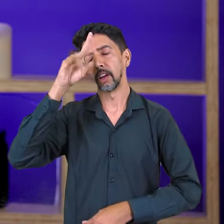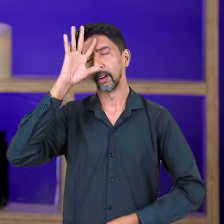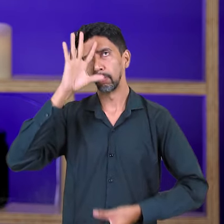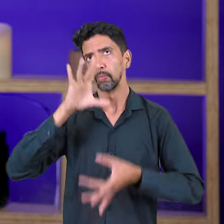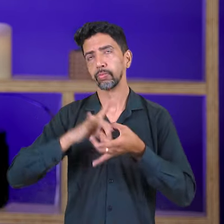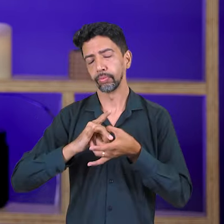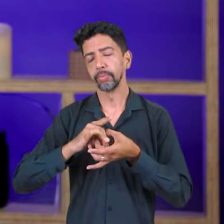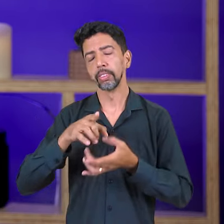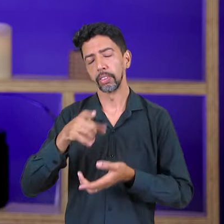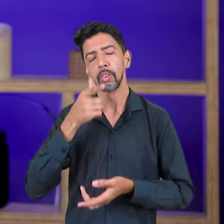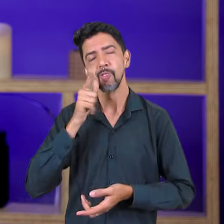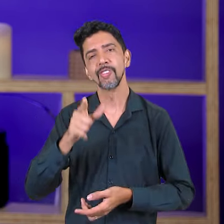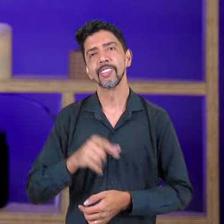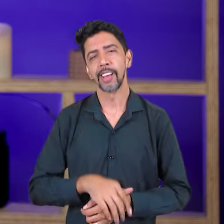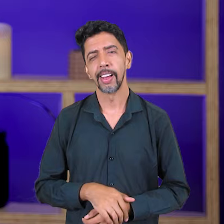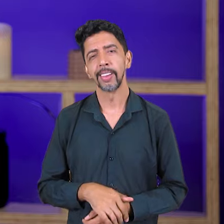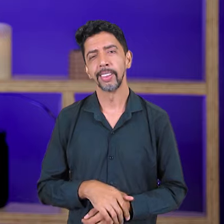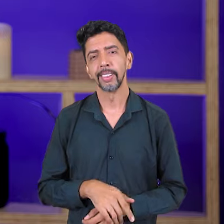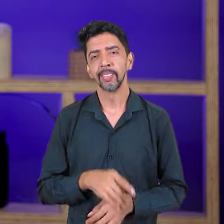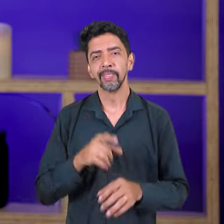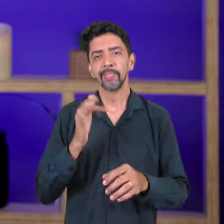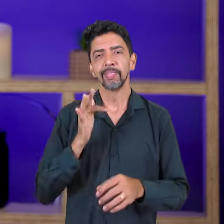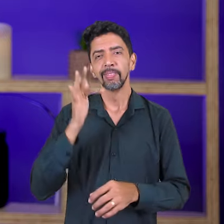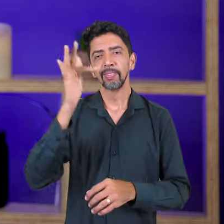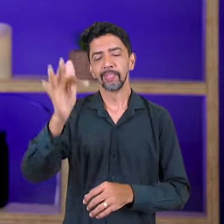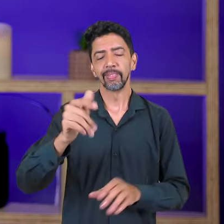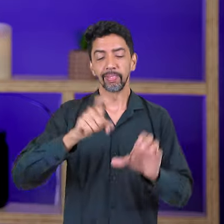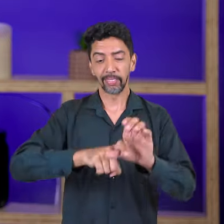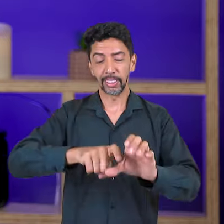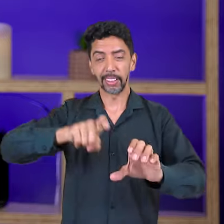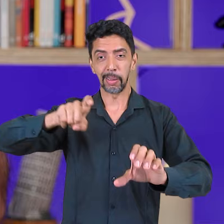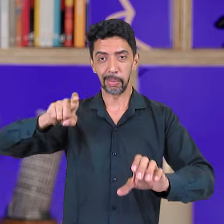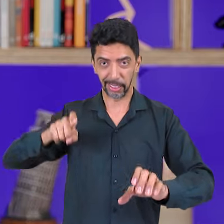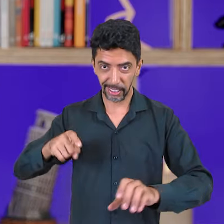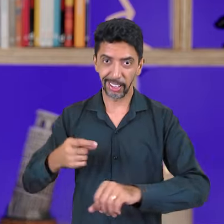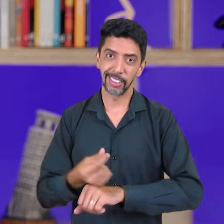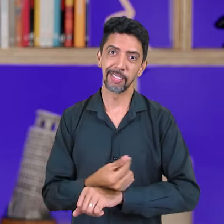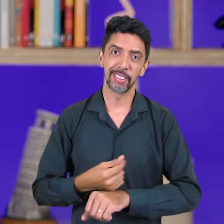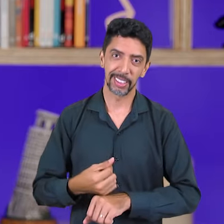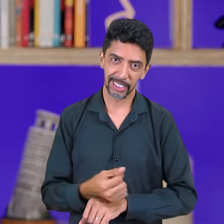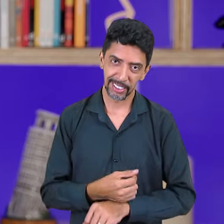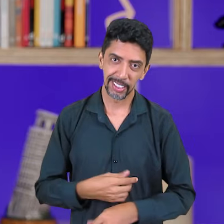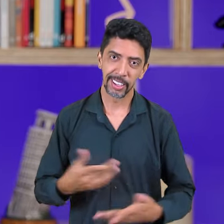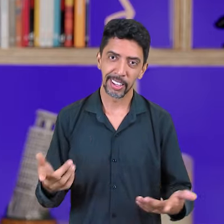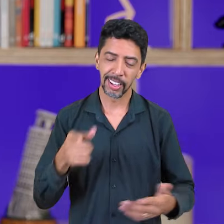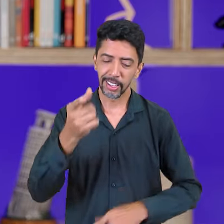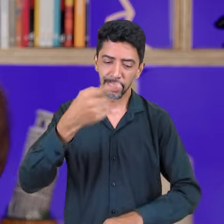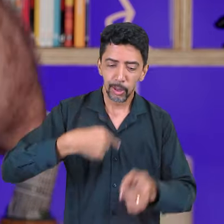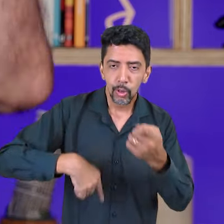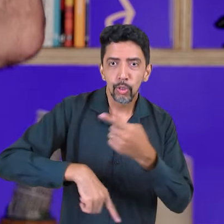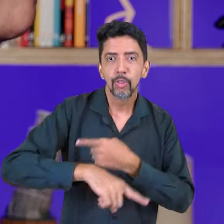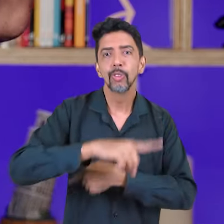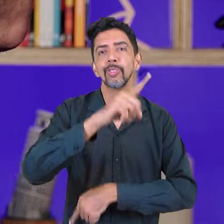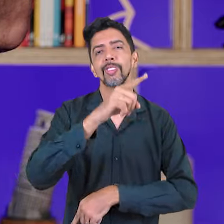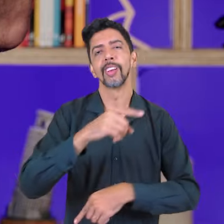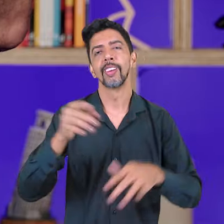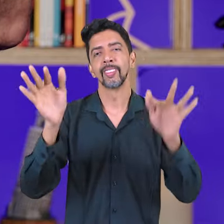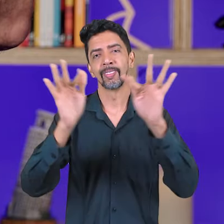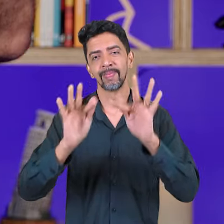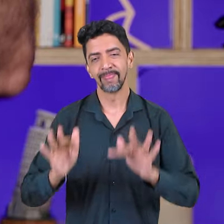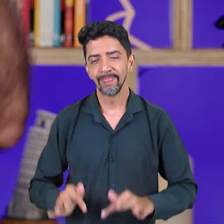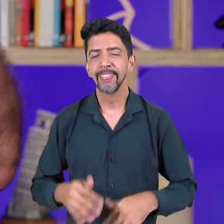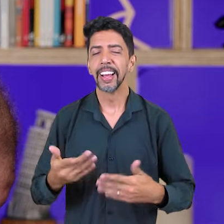isso você terá a sua sustentabilidade consequentemente você terá a sua